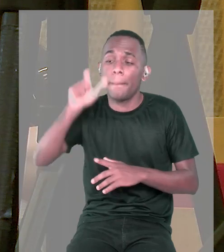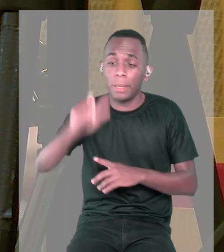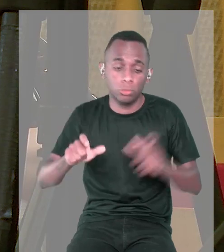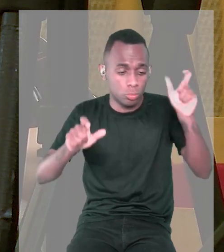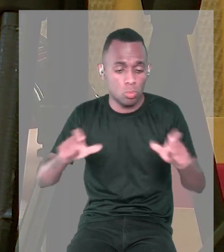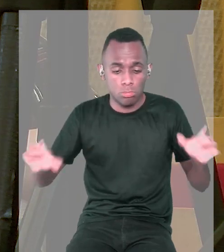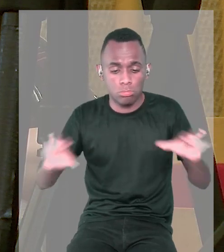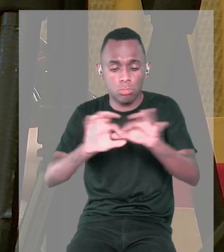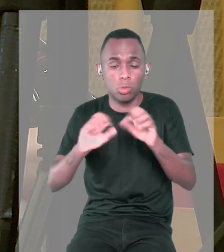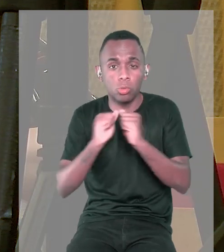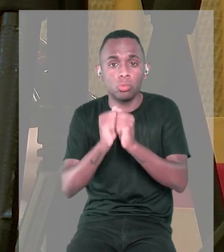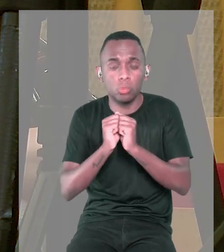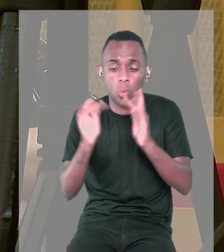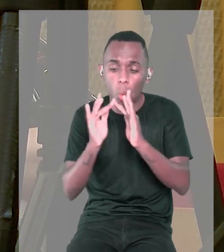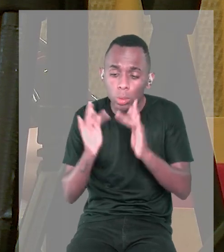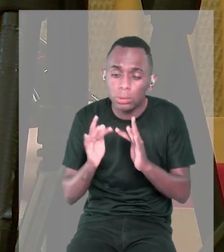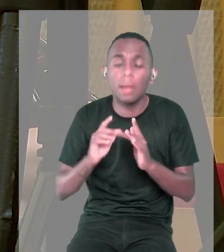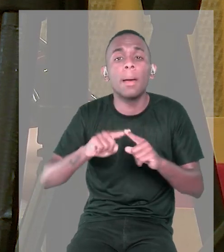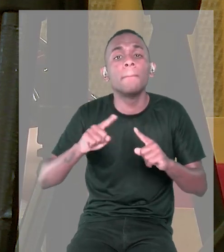singularidade e, ao mesmo tempo,